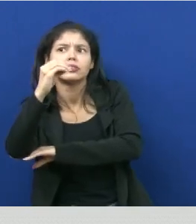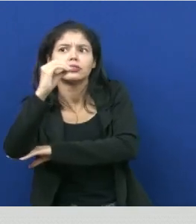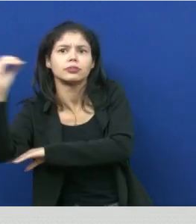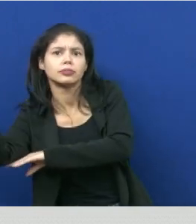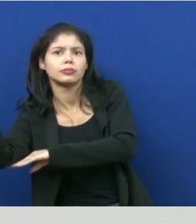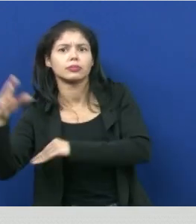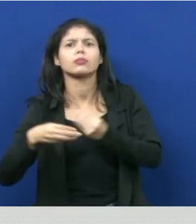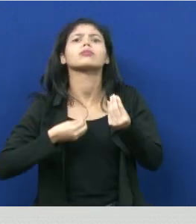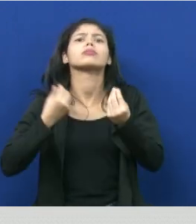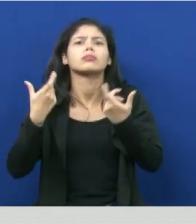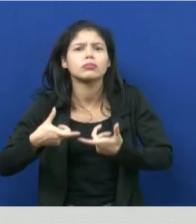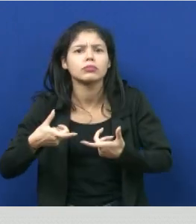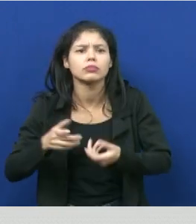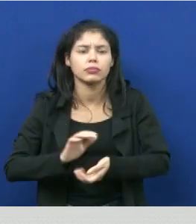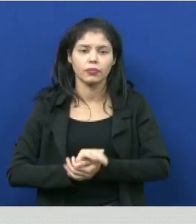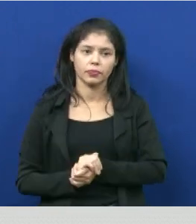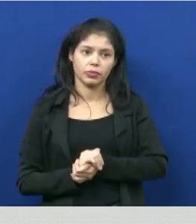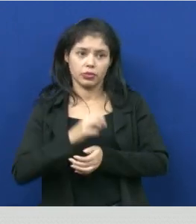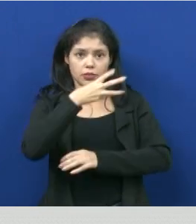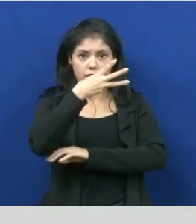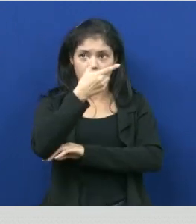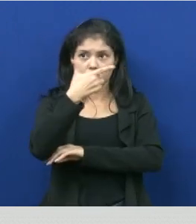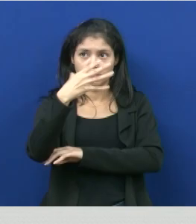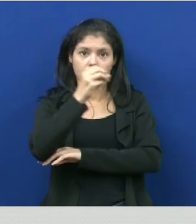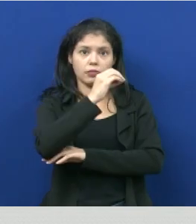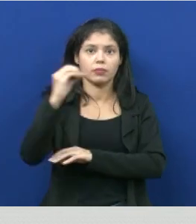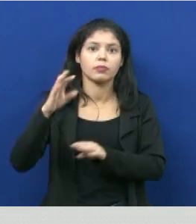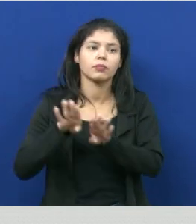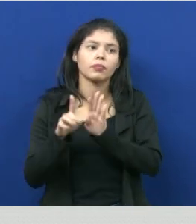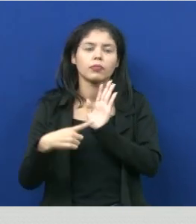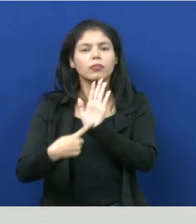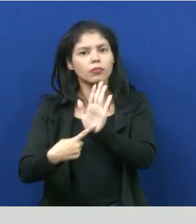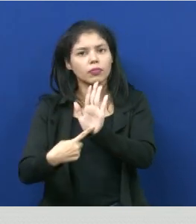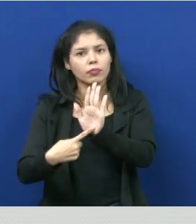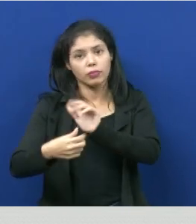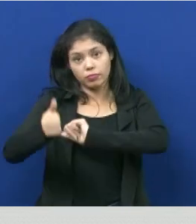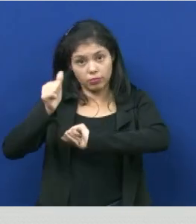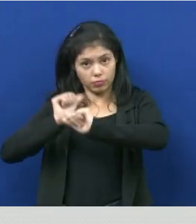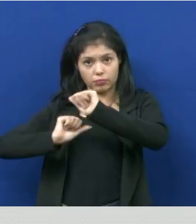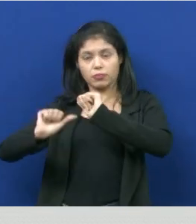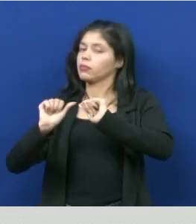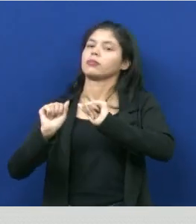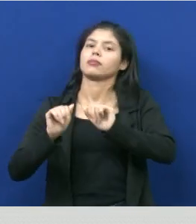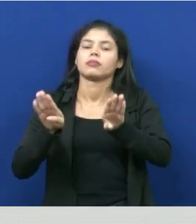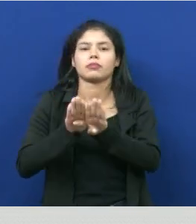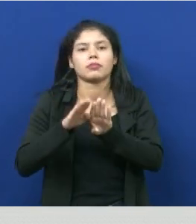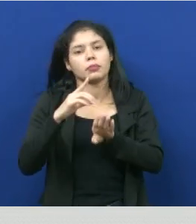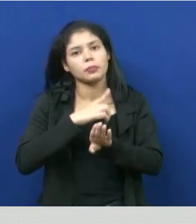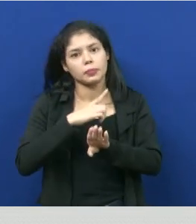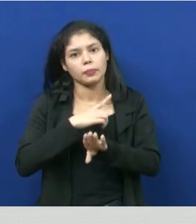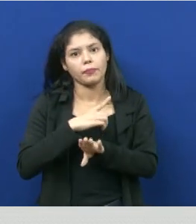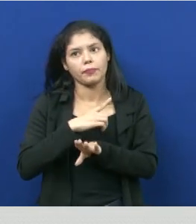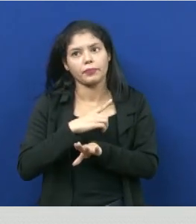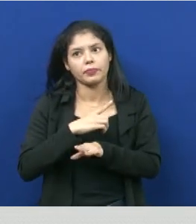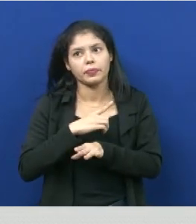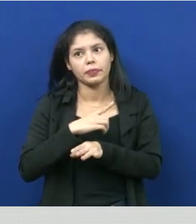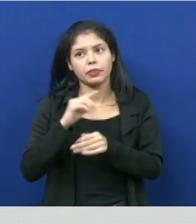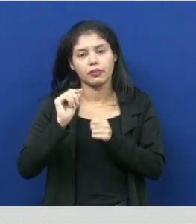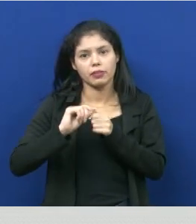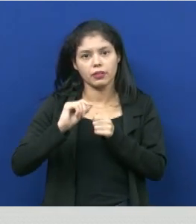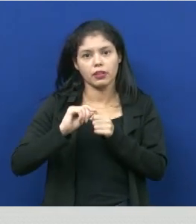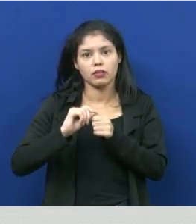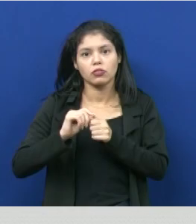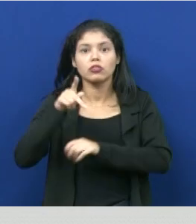aí? Esse 320 mil ele vem justamente da transformação que nós tivemos que fazer